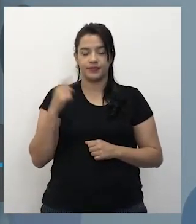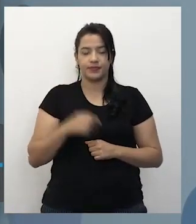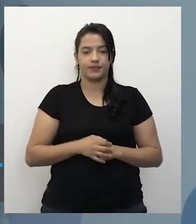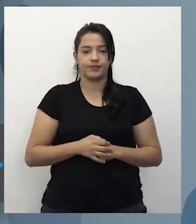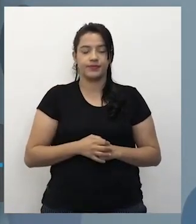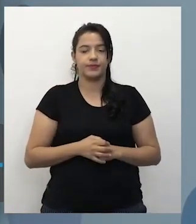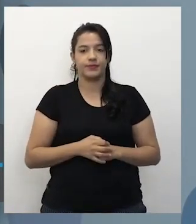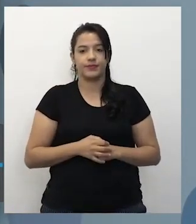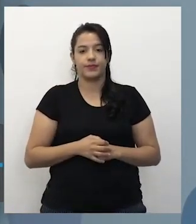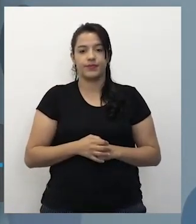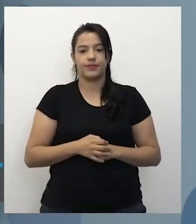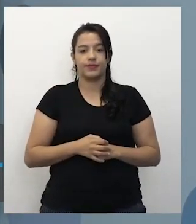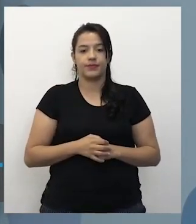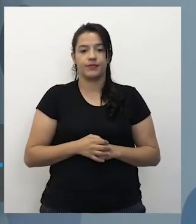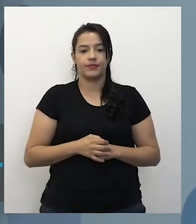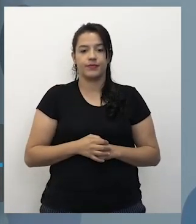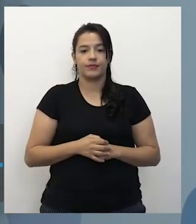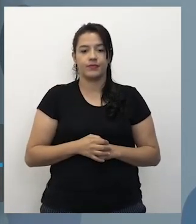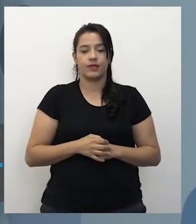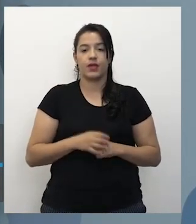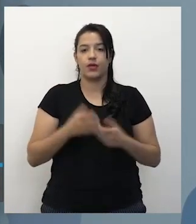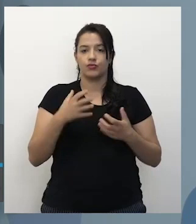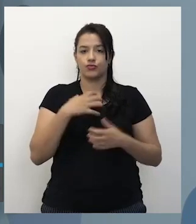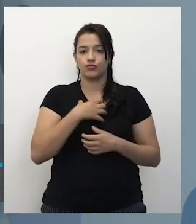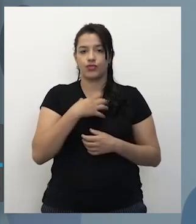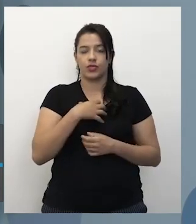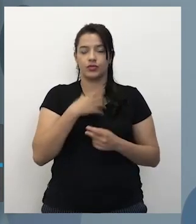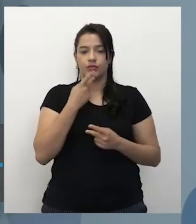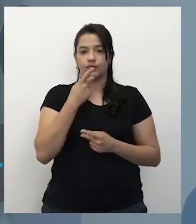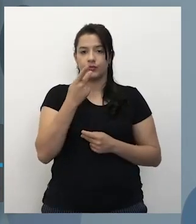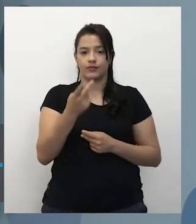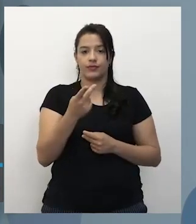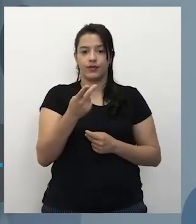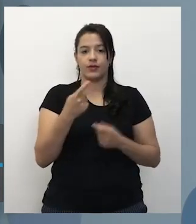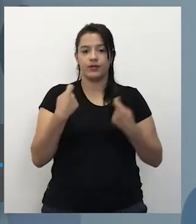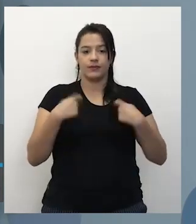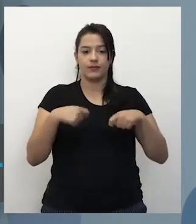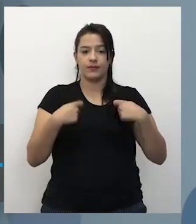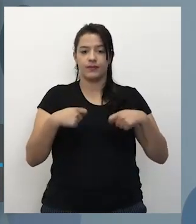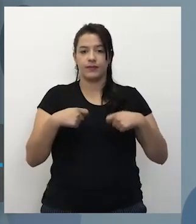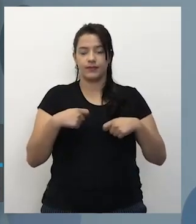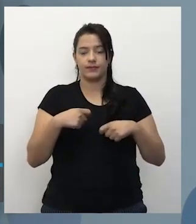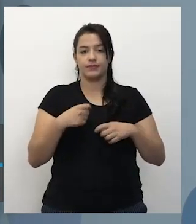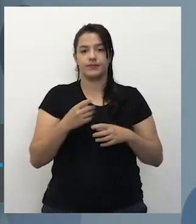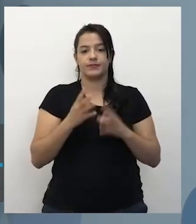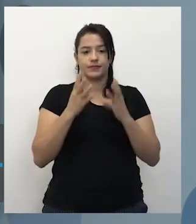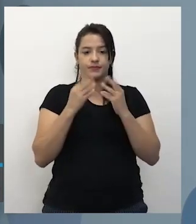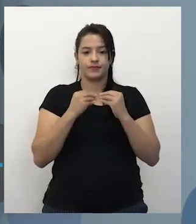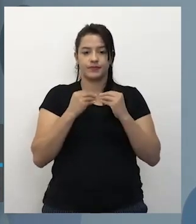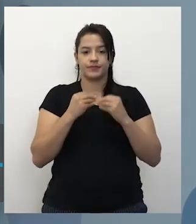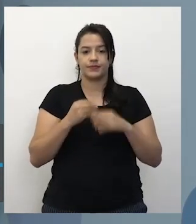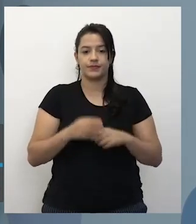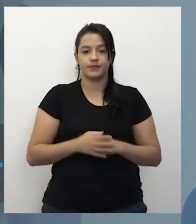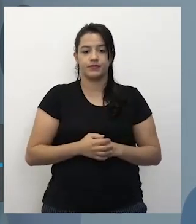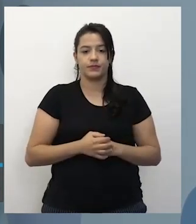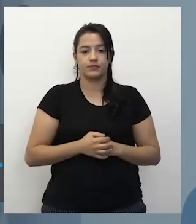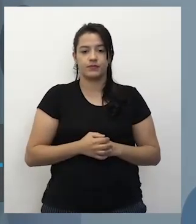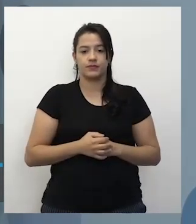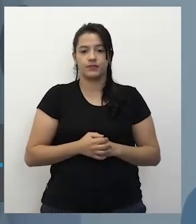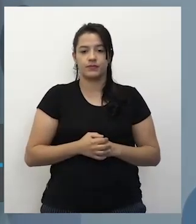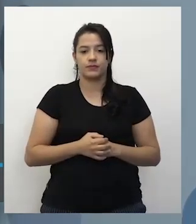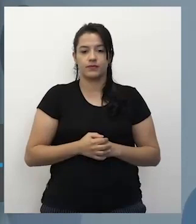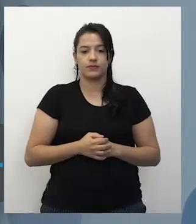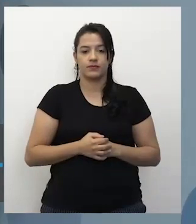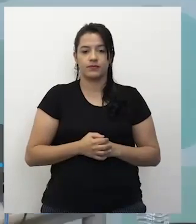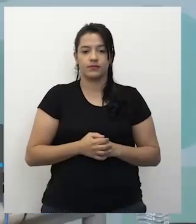Então, você tem que, pra você falar N, M, tem que fechar a boca para falar M, igual falar eu sou, I am, vamos lá, vamos colocar no